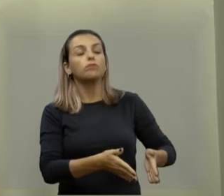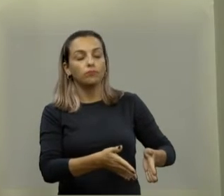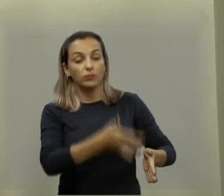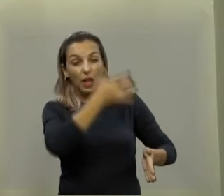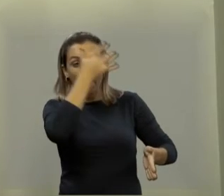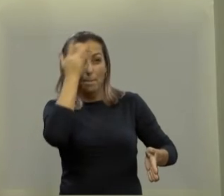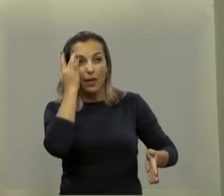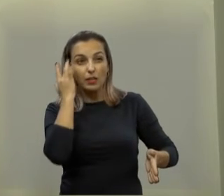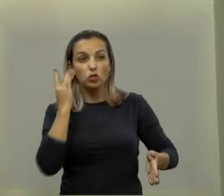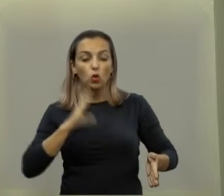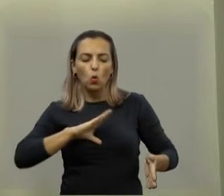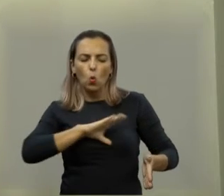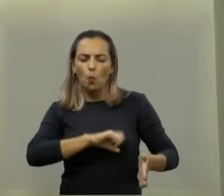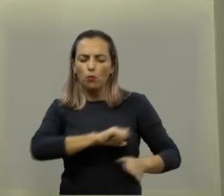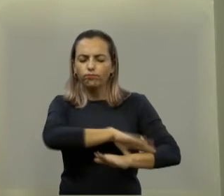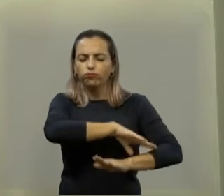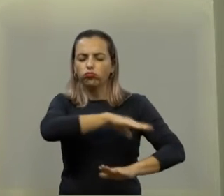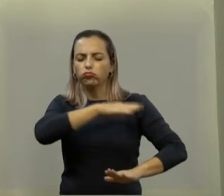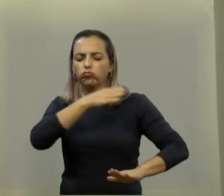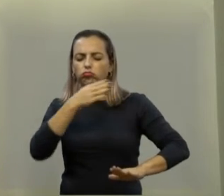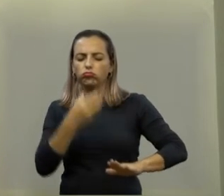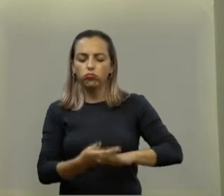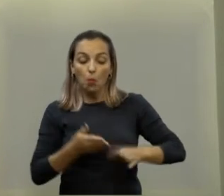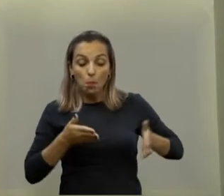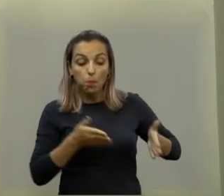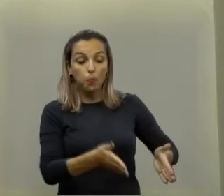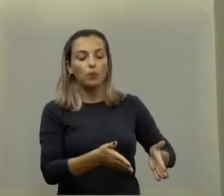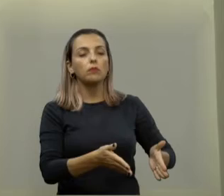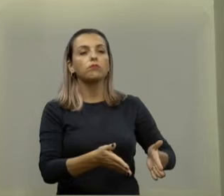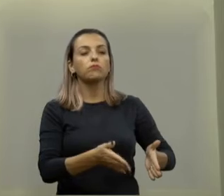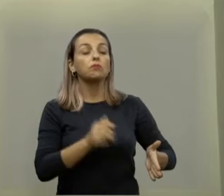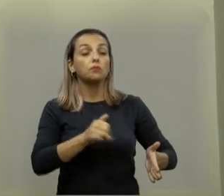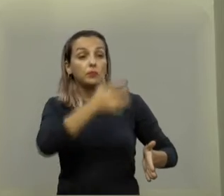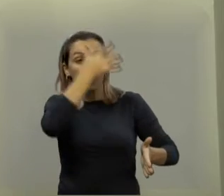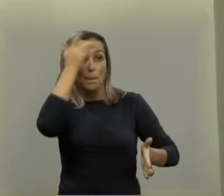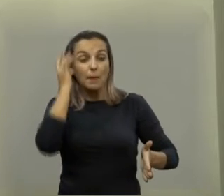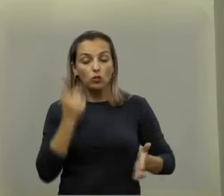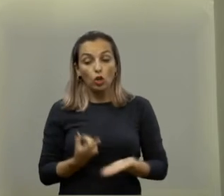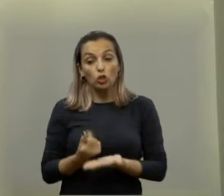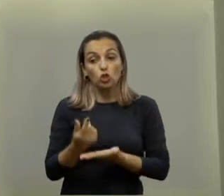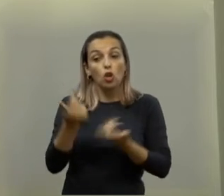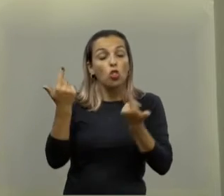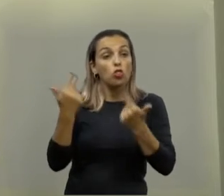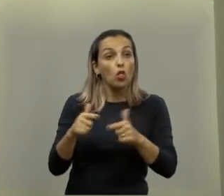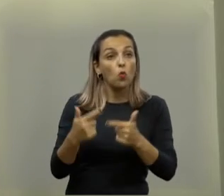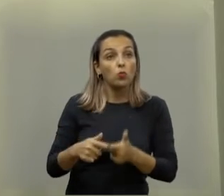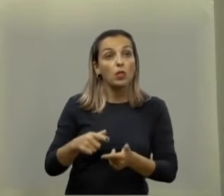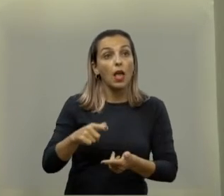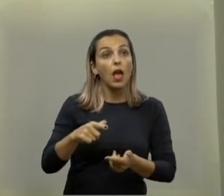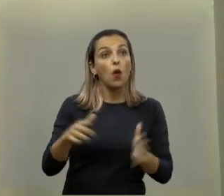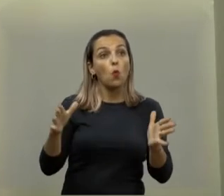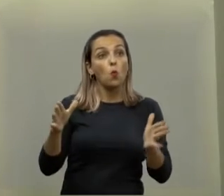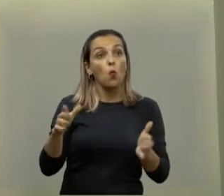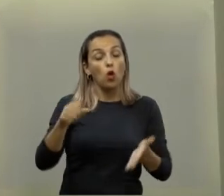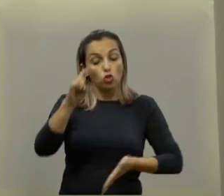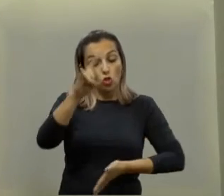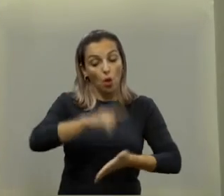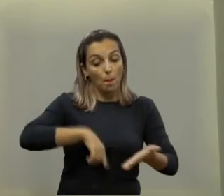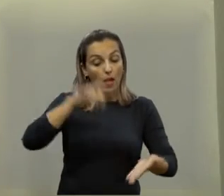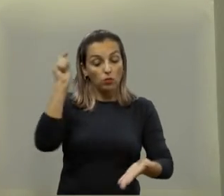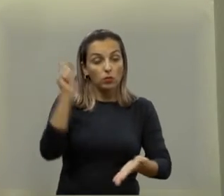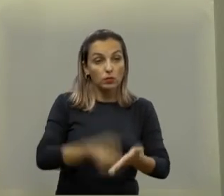foi o amor de uma vida inteira o caso a pessoa não tenha dinheiro assinará um acordo de inovação